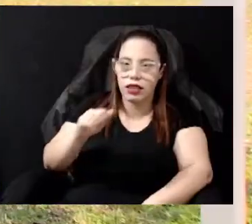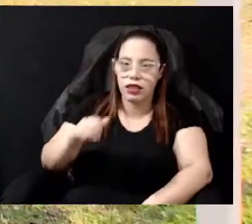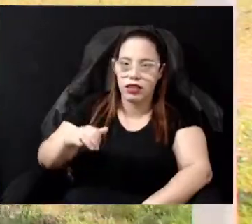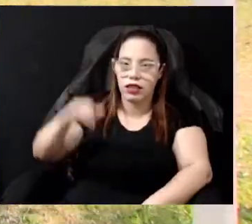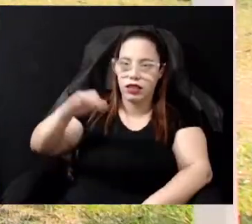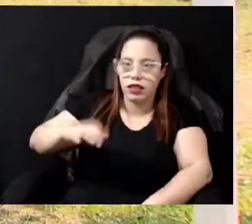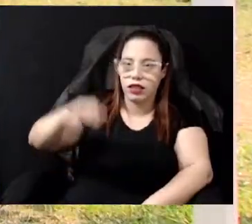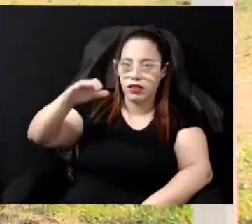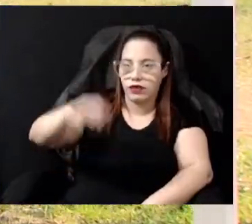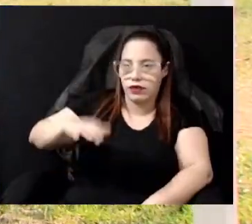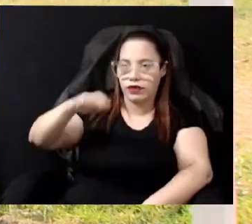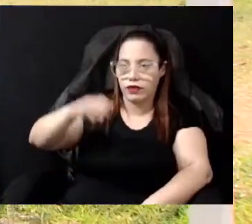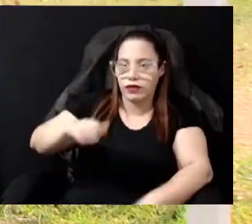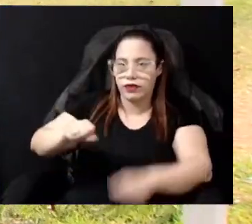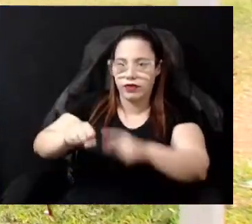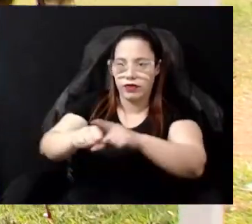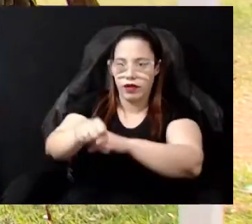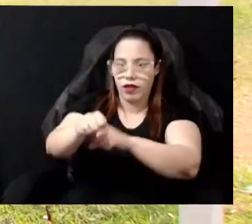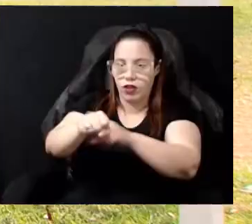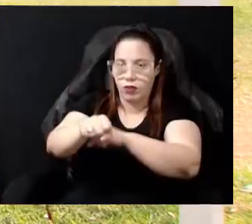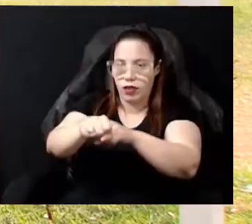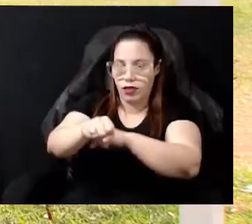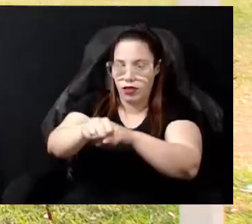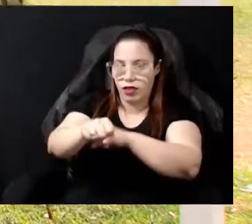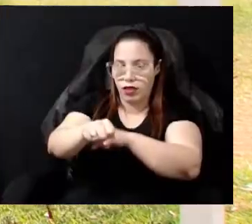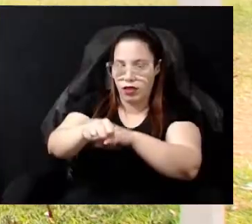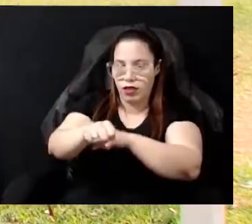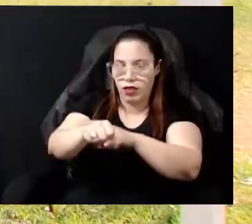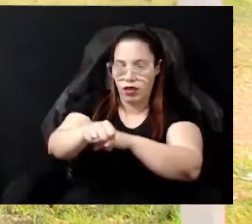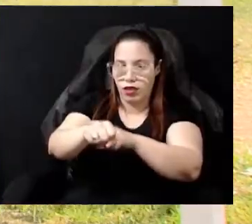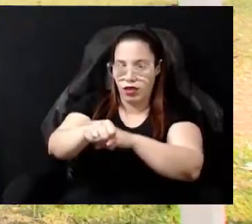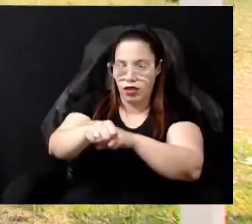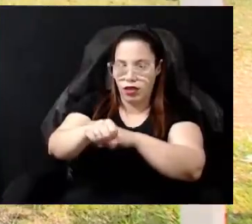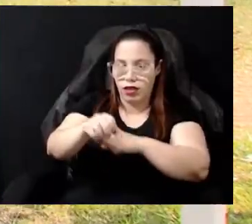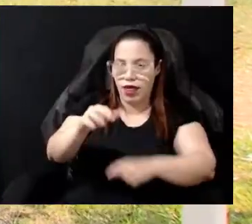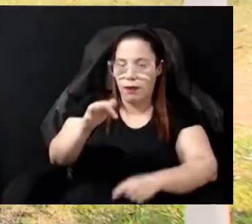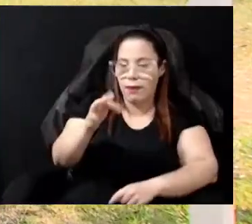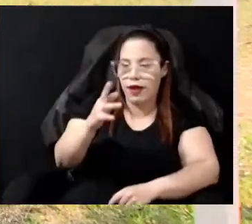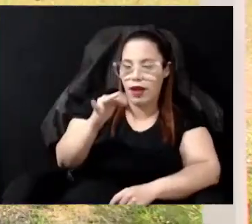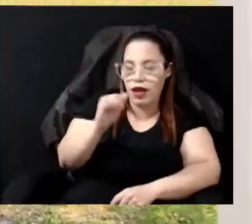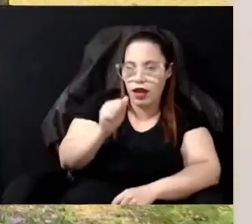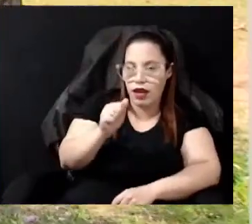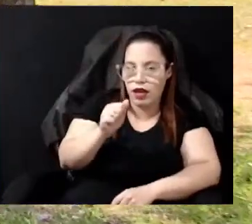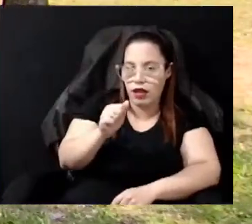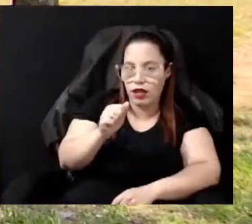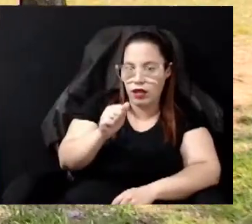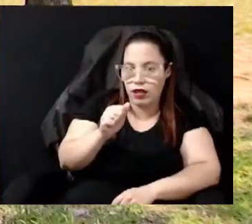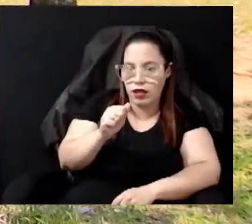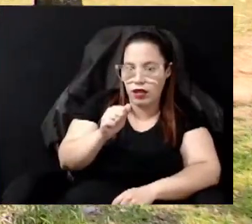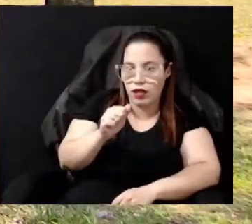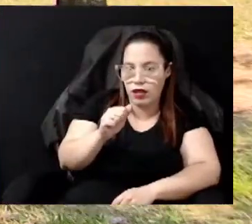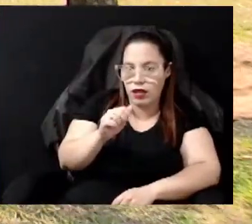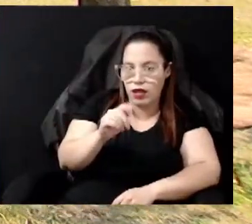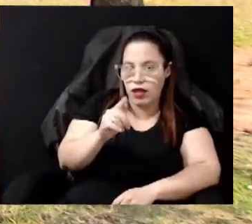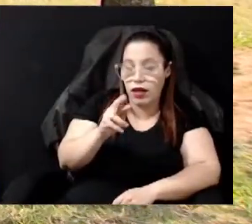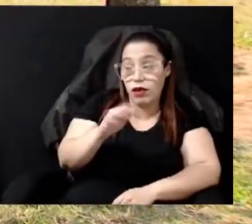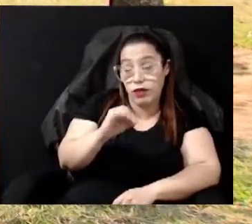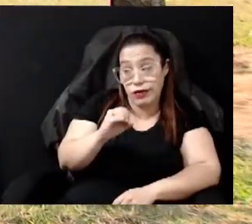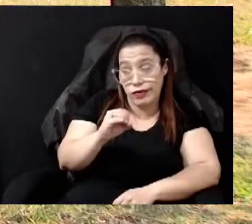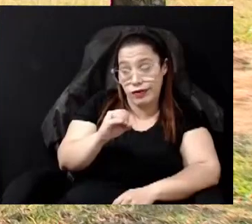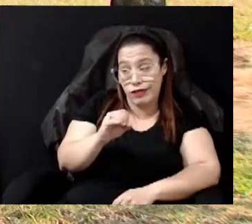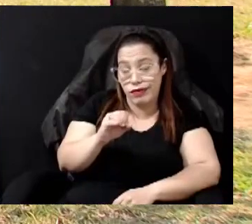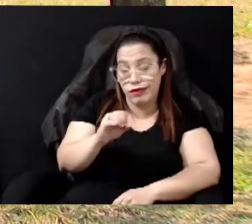de baixo aqui, ó. Parece uma telha mesmo. Por isso que é chamado de gavião asa de telha. Uhum. E o